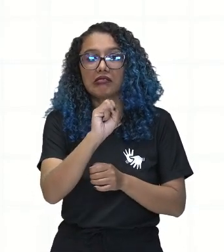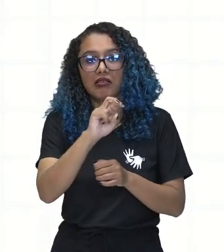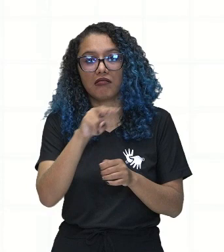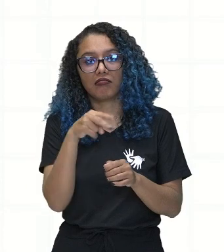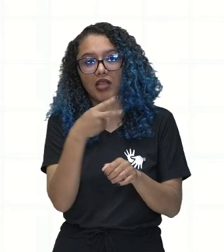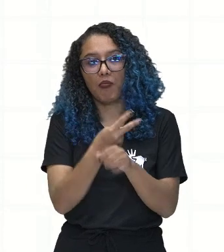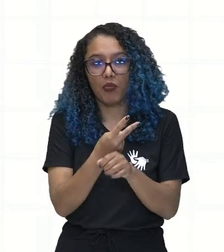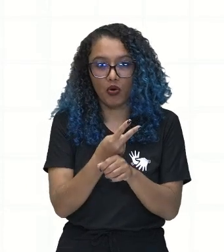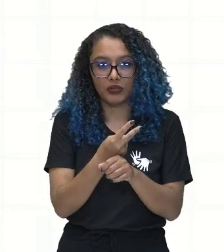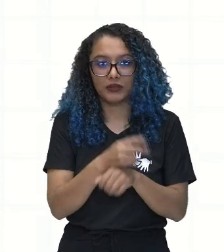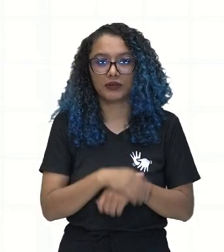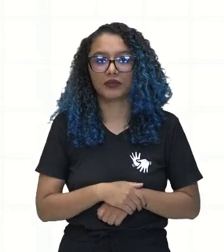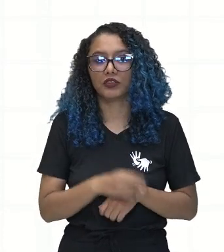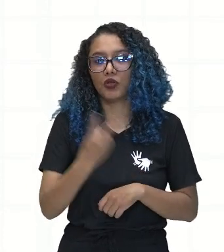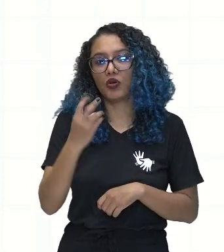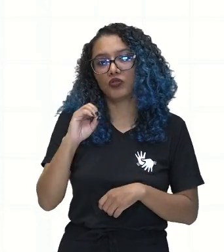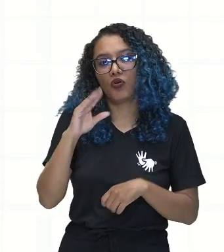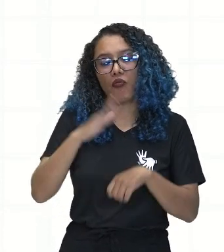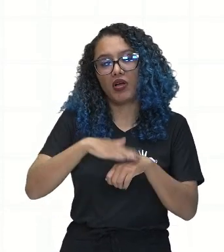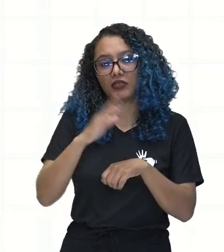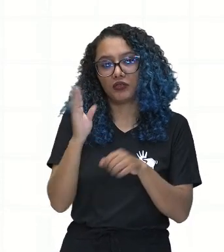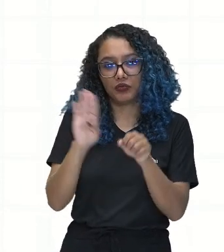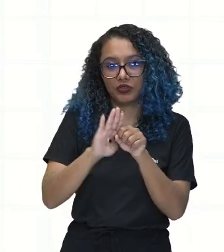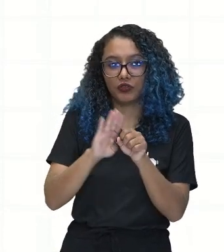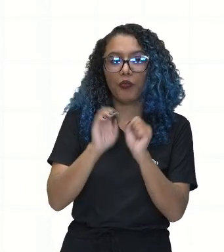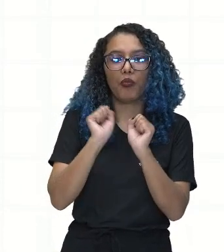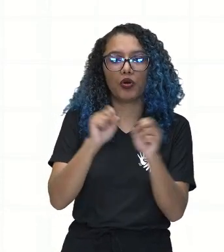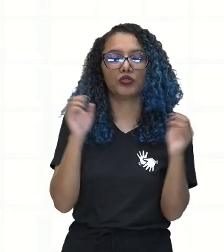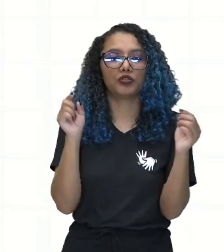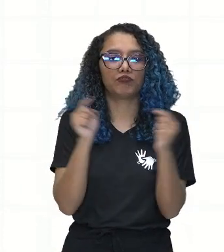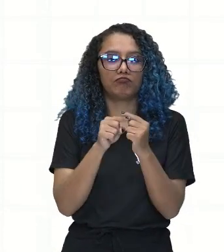mais substantivos, pode-se fazer concordância das duas formas.